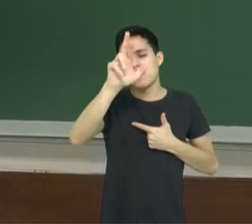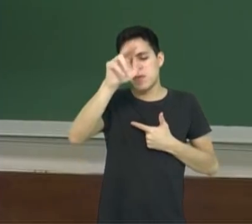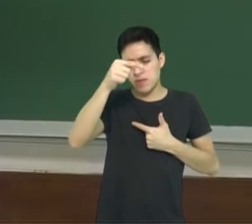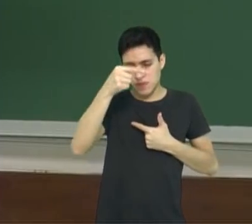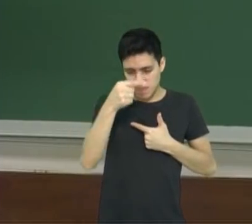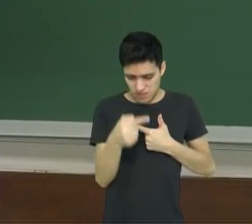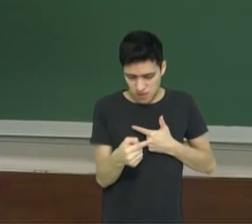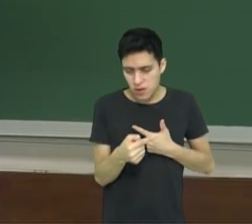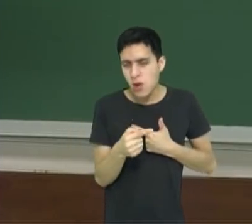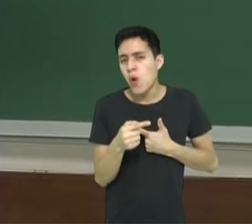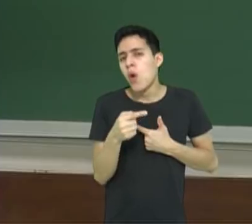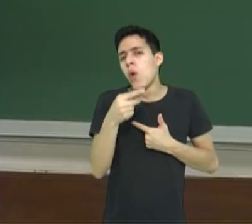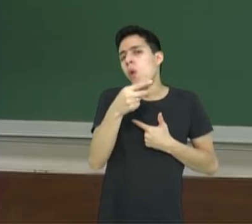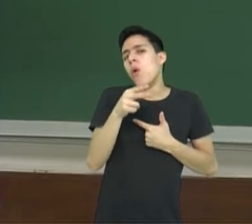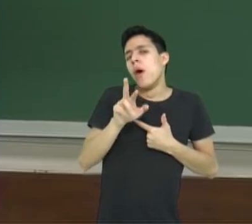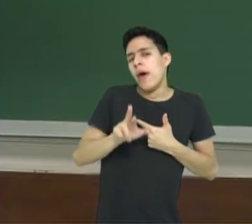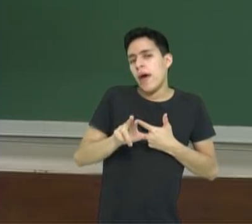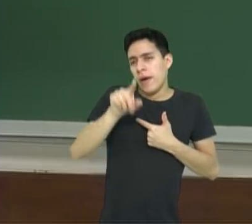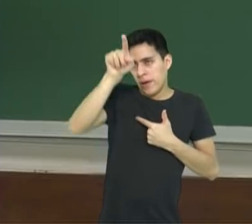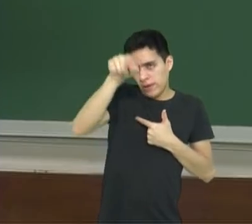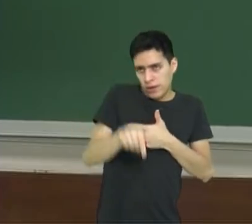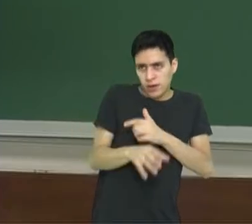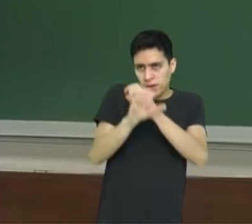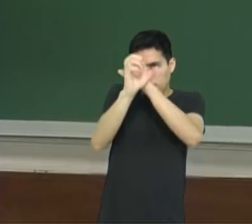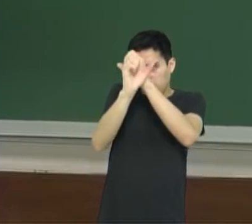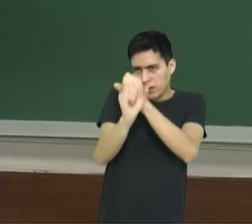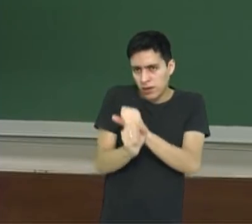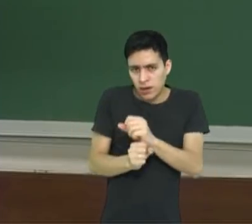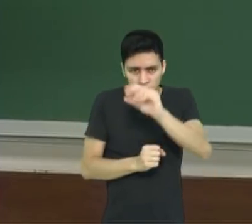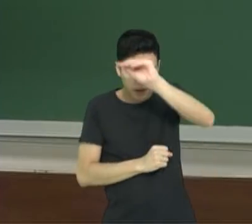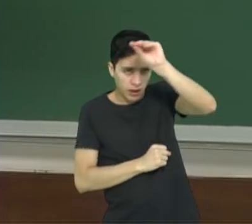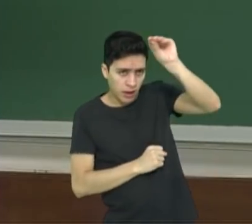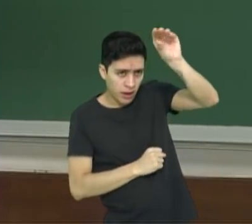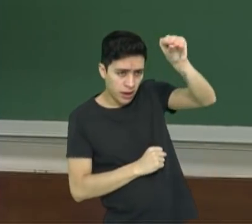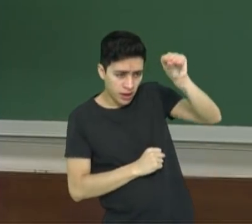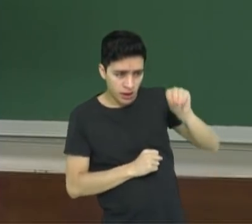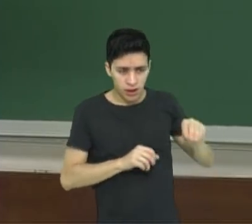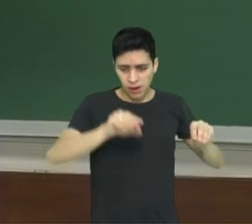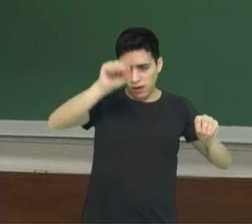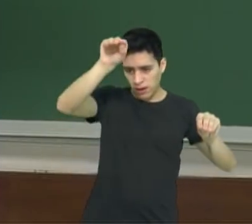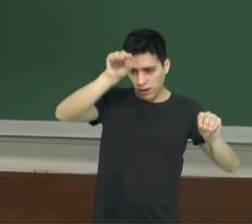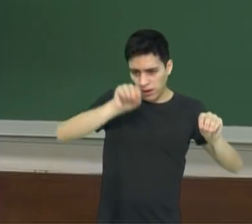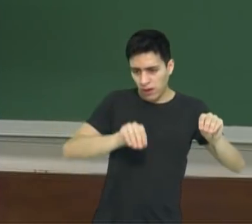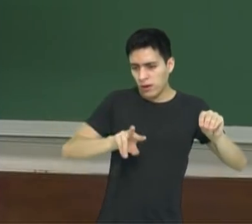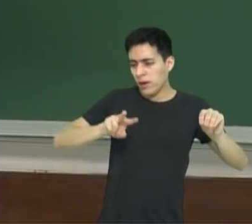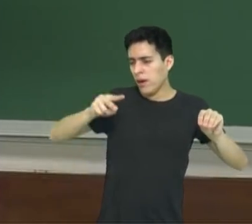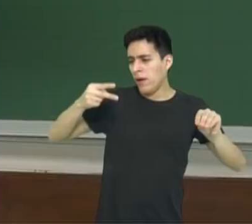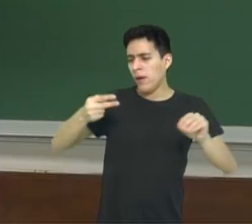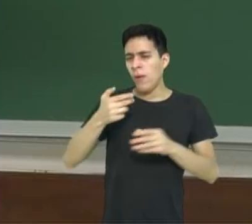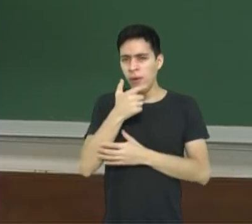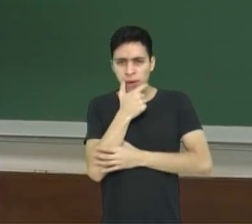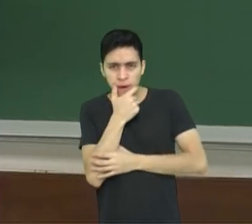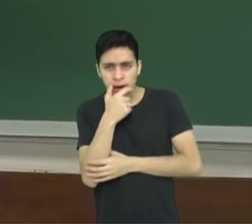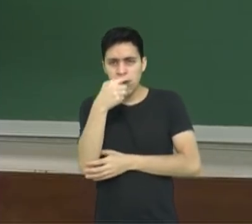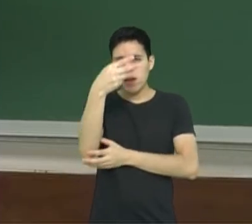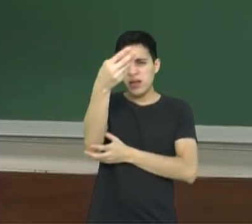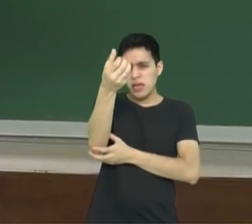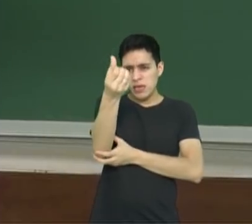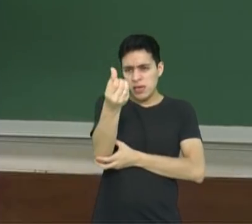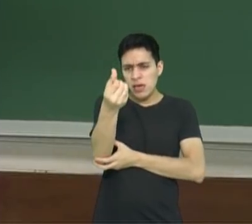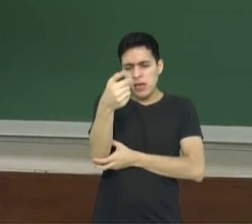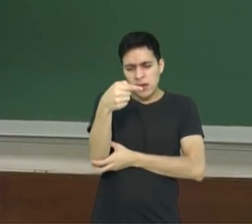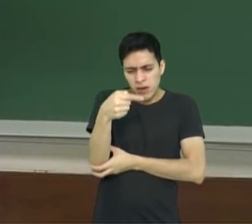com menos 2R, ok? Igual, eu vou somar o 36